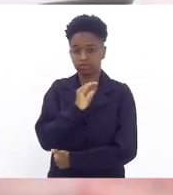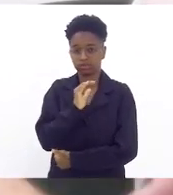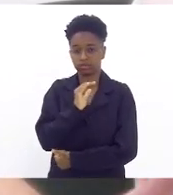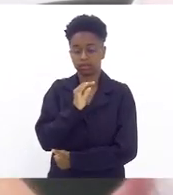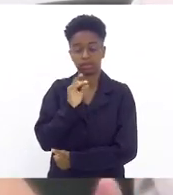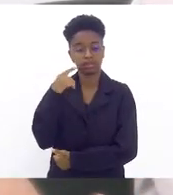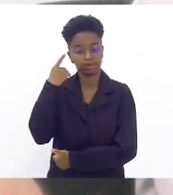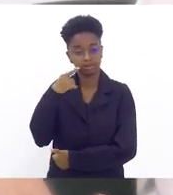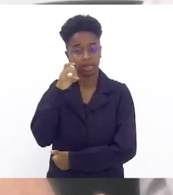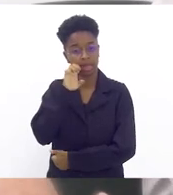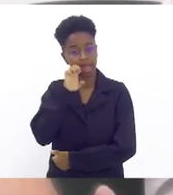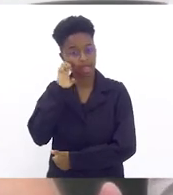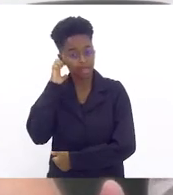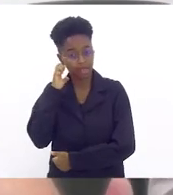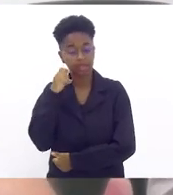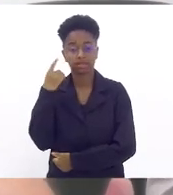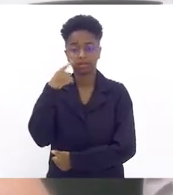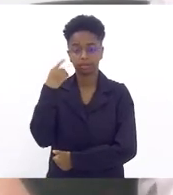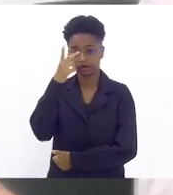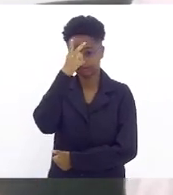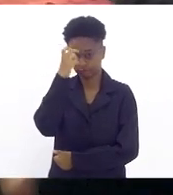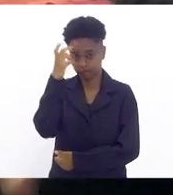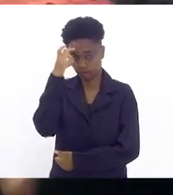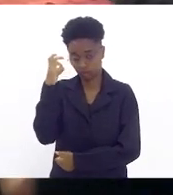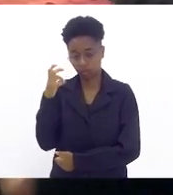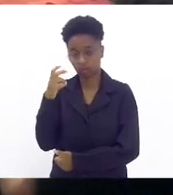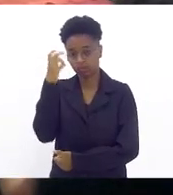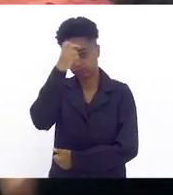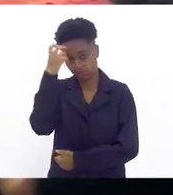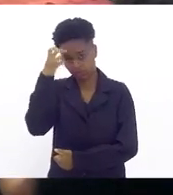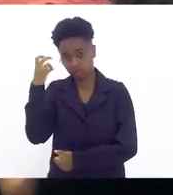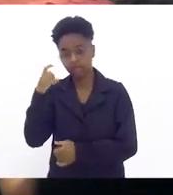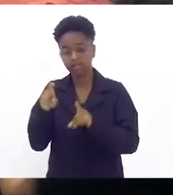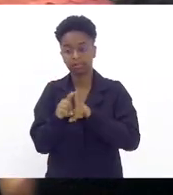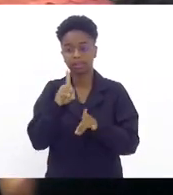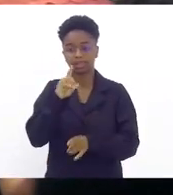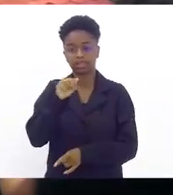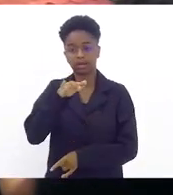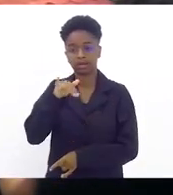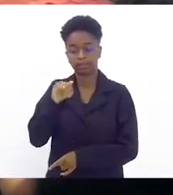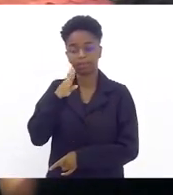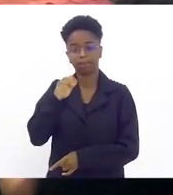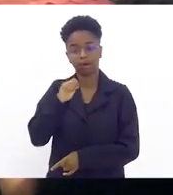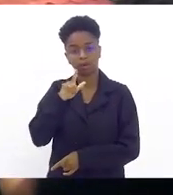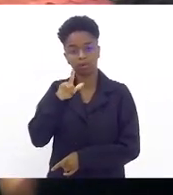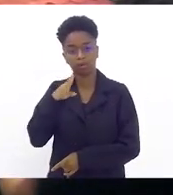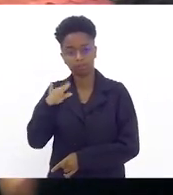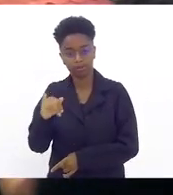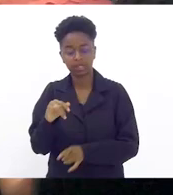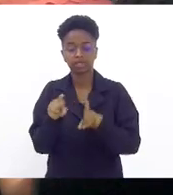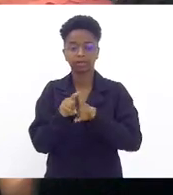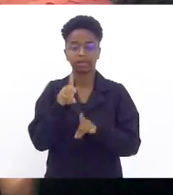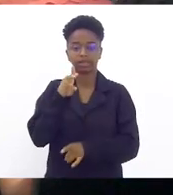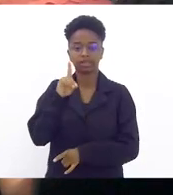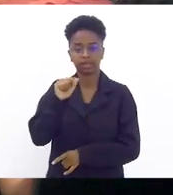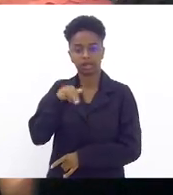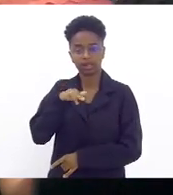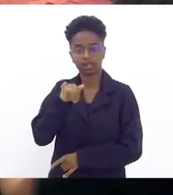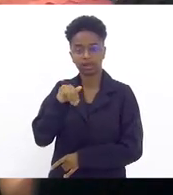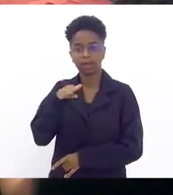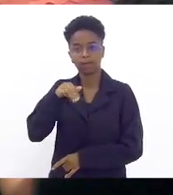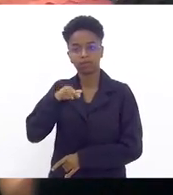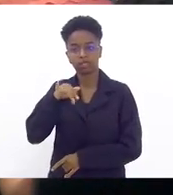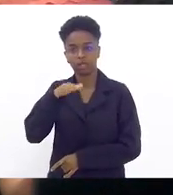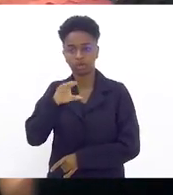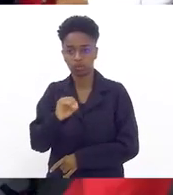deputada Érica uma deputada Verônica é da Dani Bau Monteiro É do Tiago